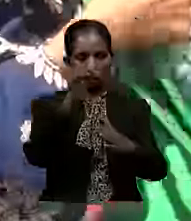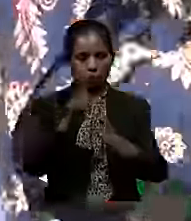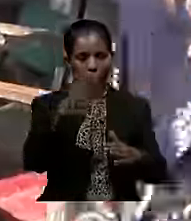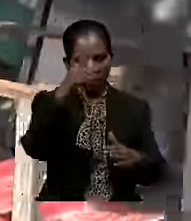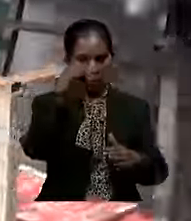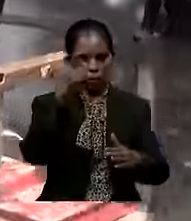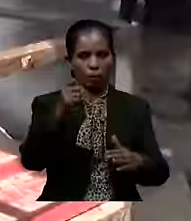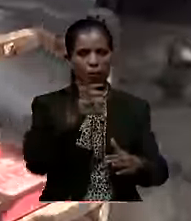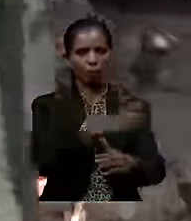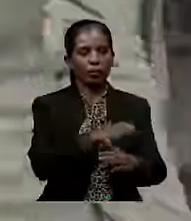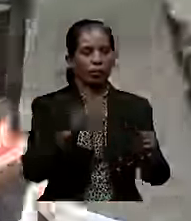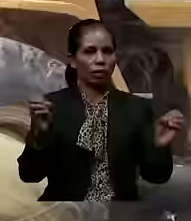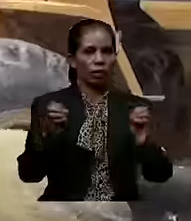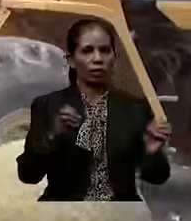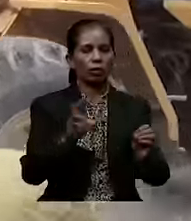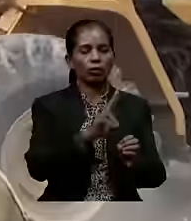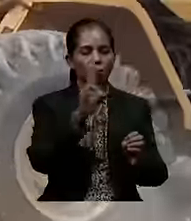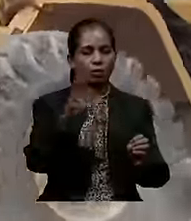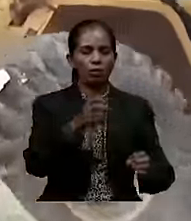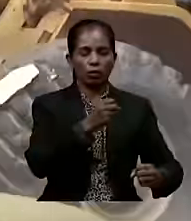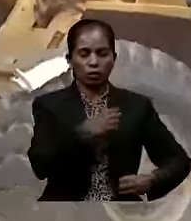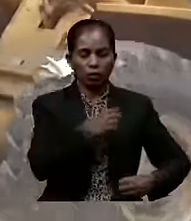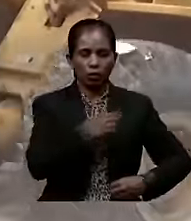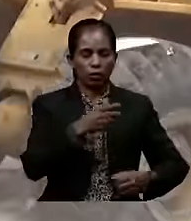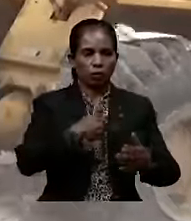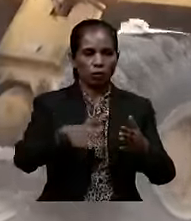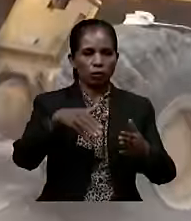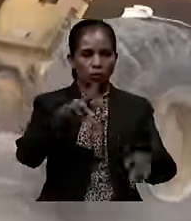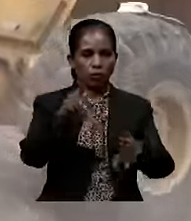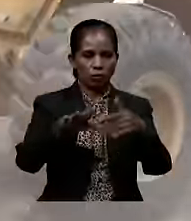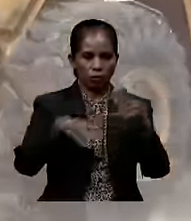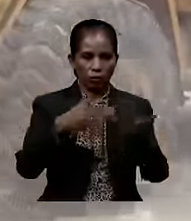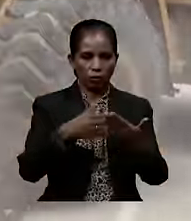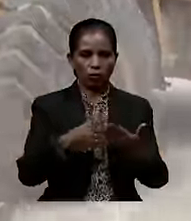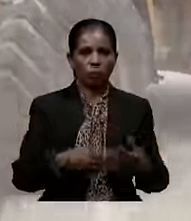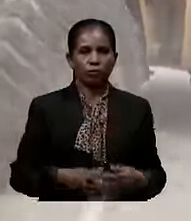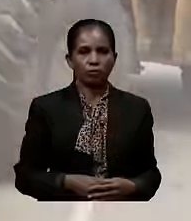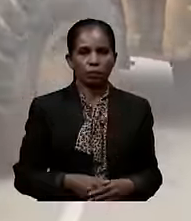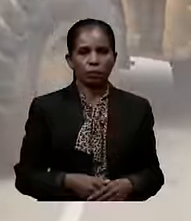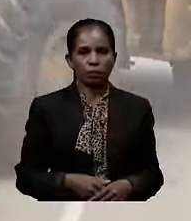também considera que merece a tua força, o povo. Abraão Amaral, GMN.